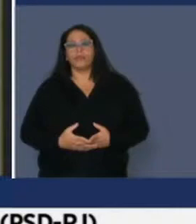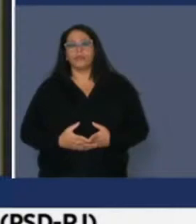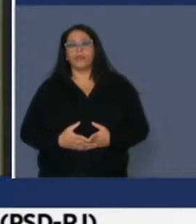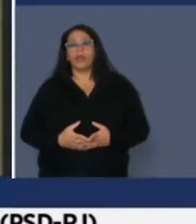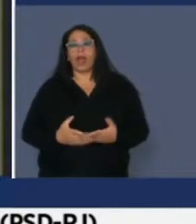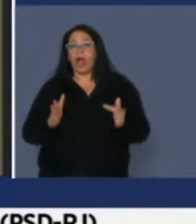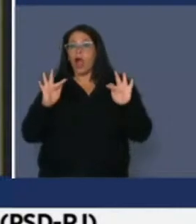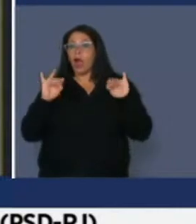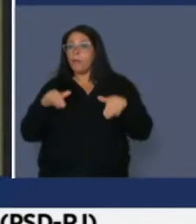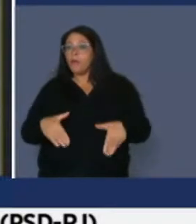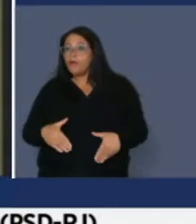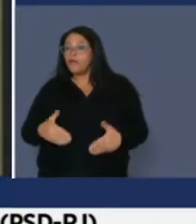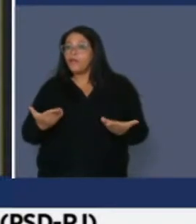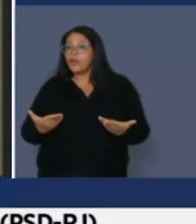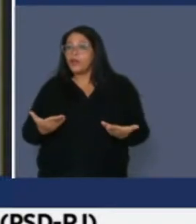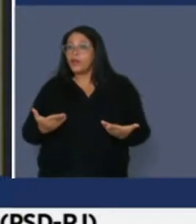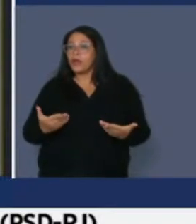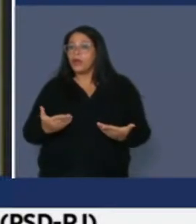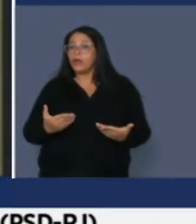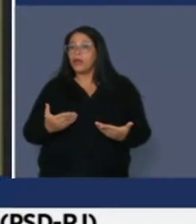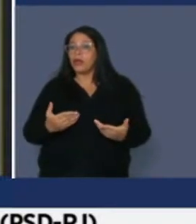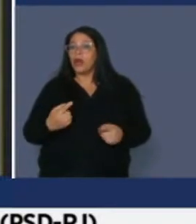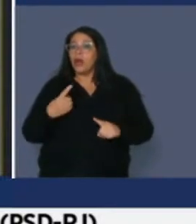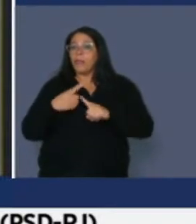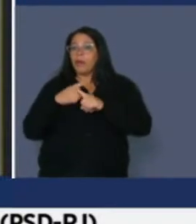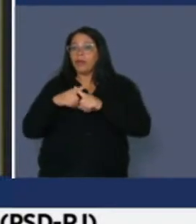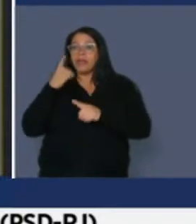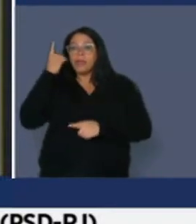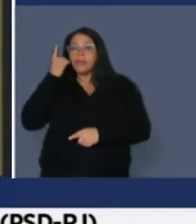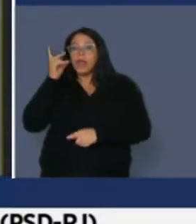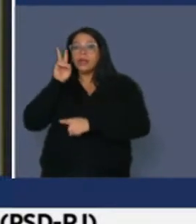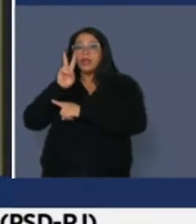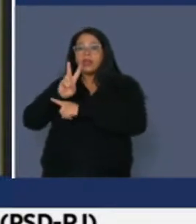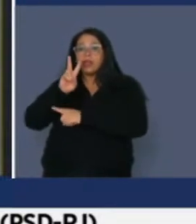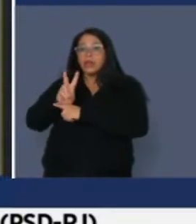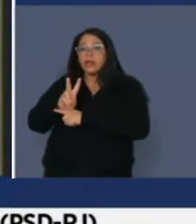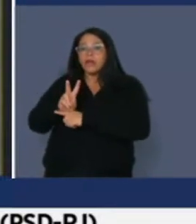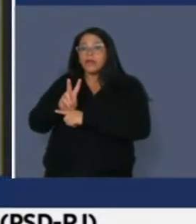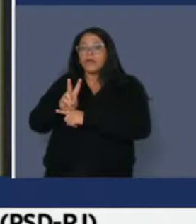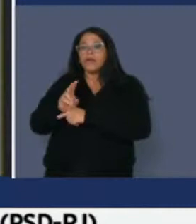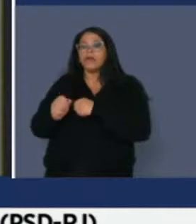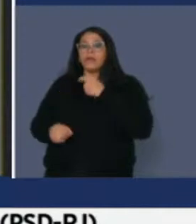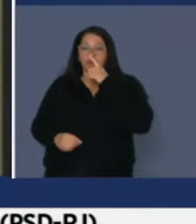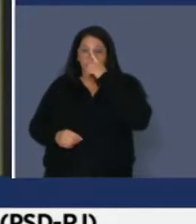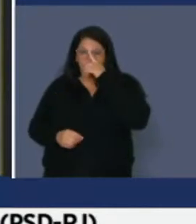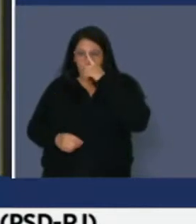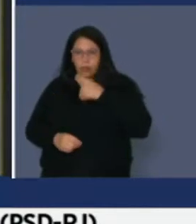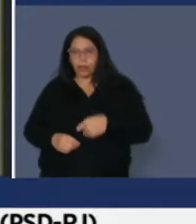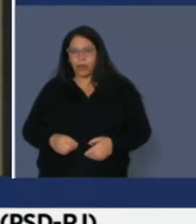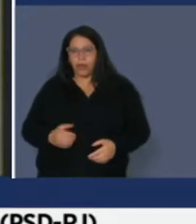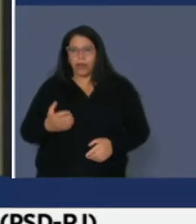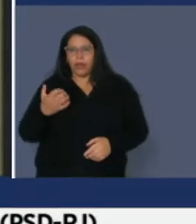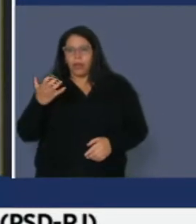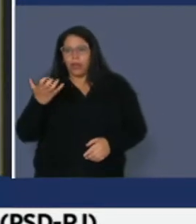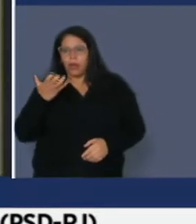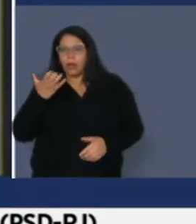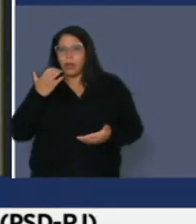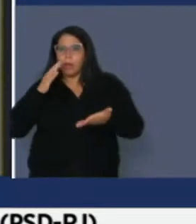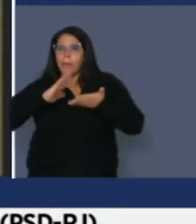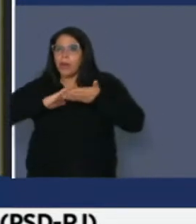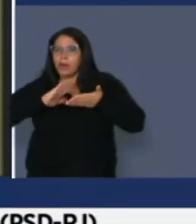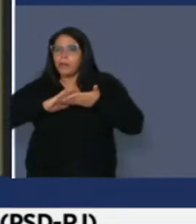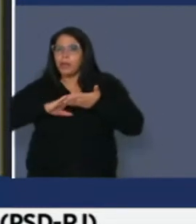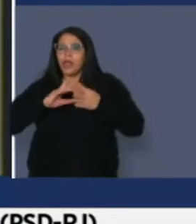Termino a minha palavra para passar para a minha defesa, para os meus advogados. Quero parabenizar todos